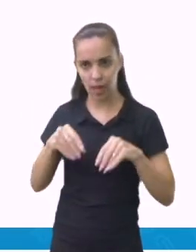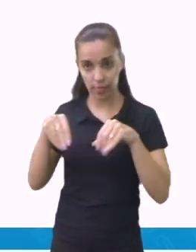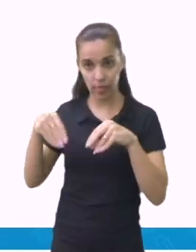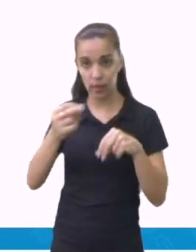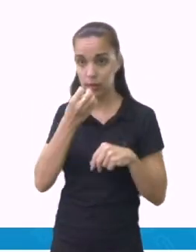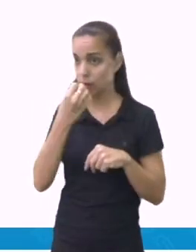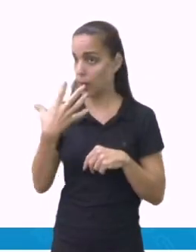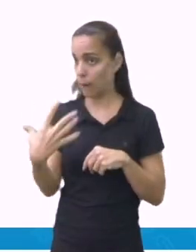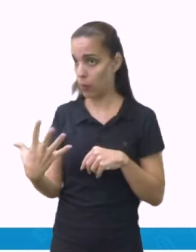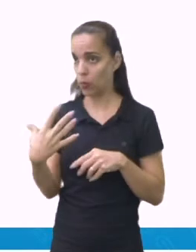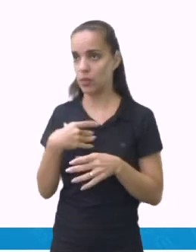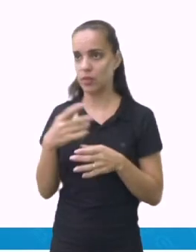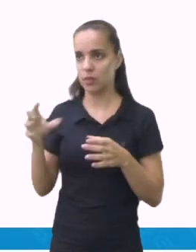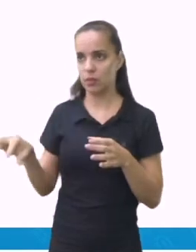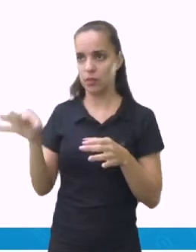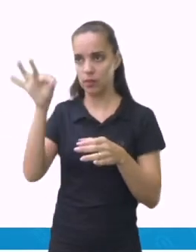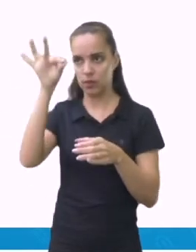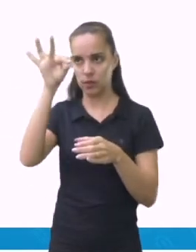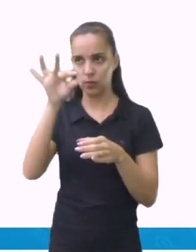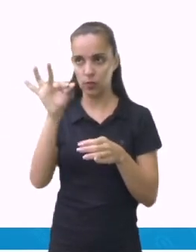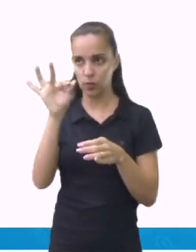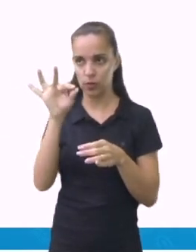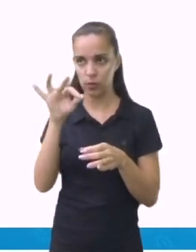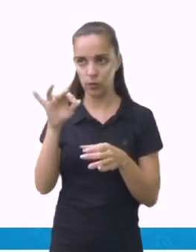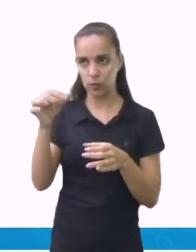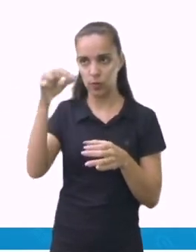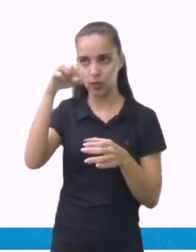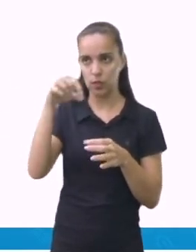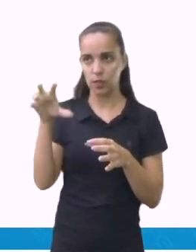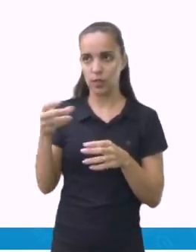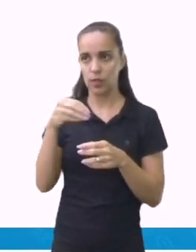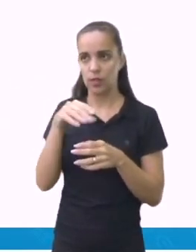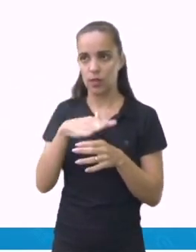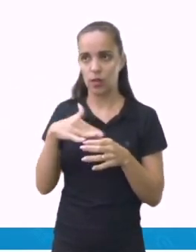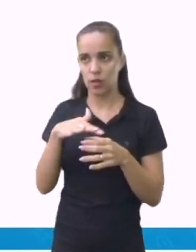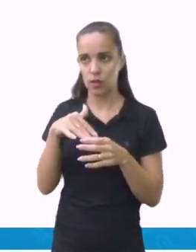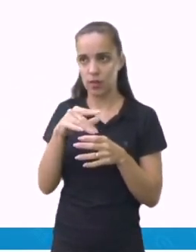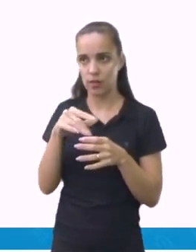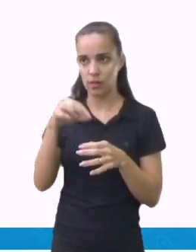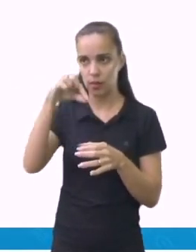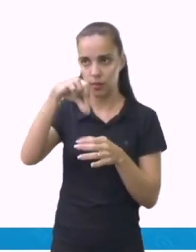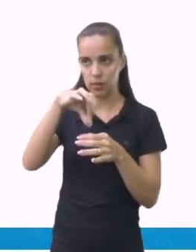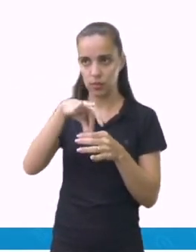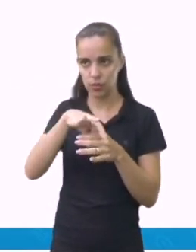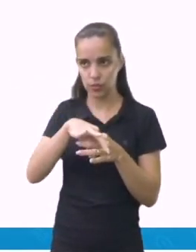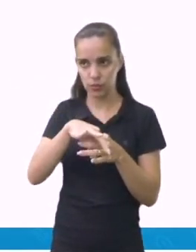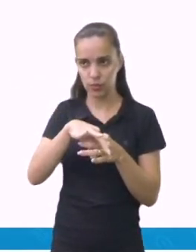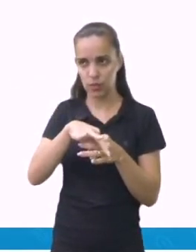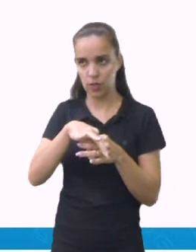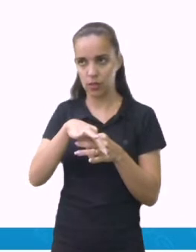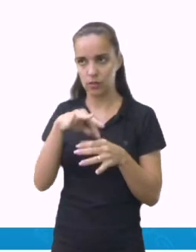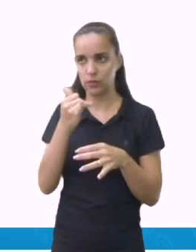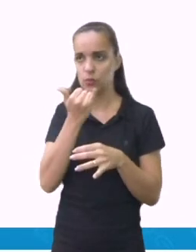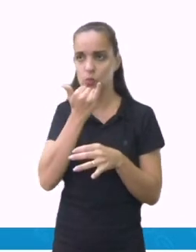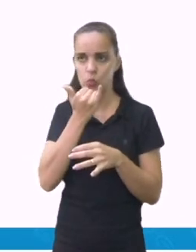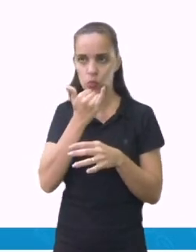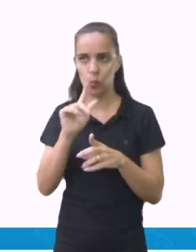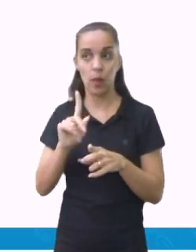ali. E aí, você pega esse solo umífero, coloca ali a plantinha, né?